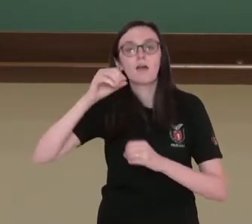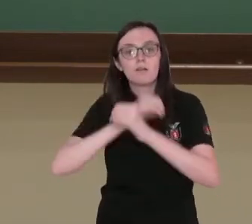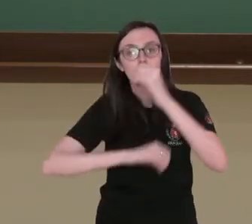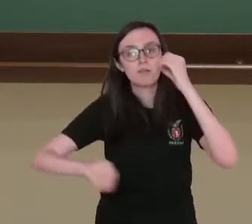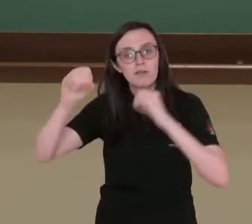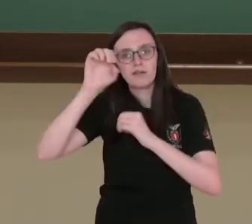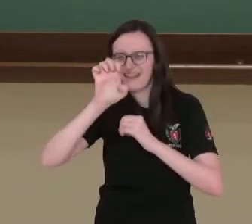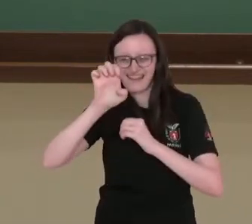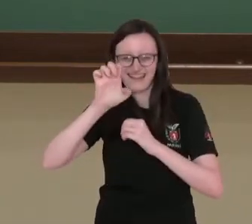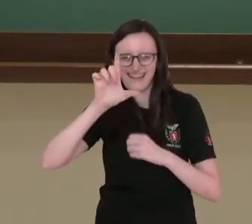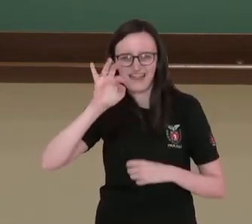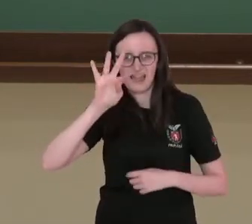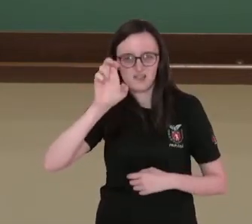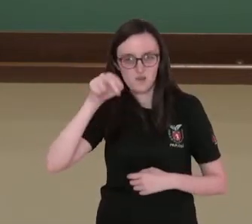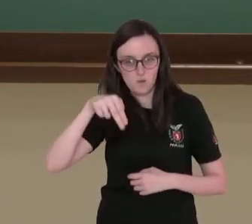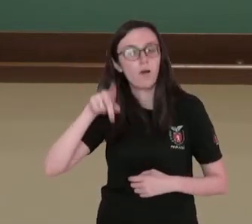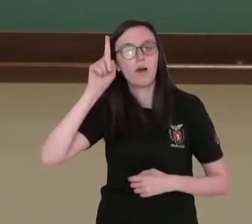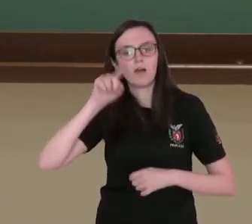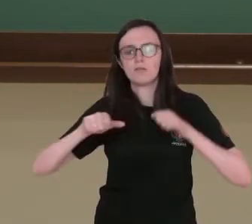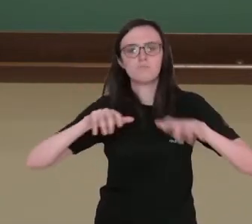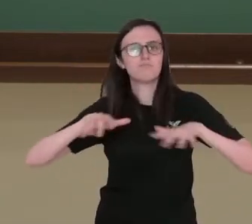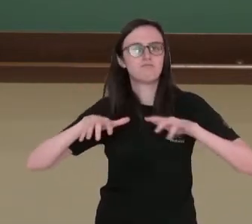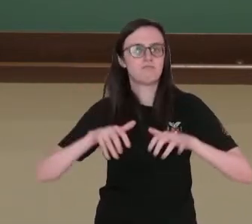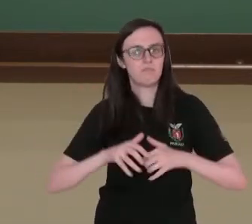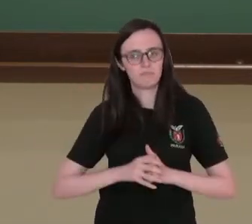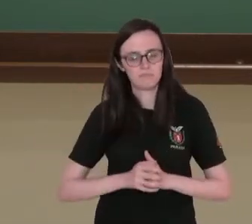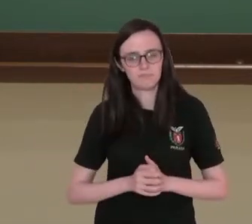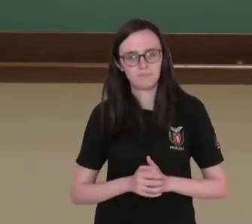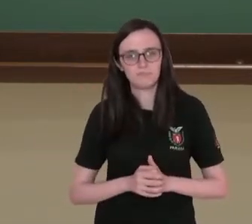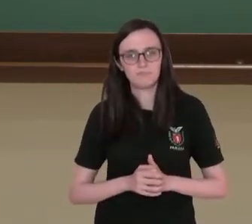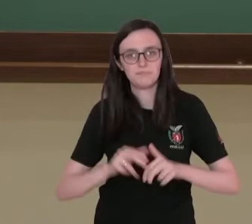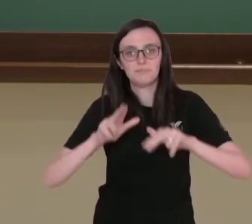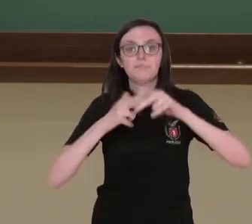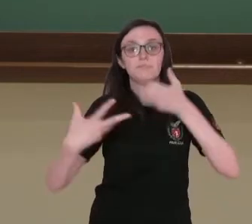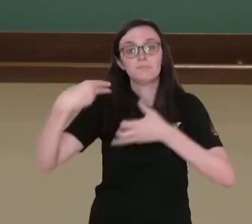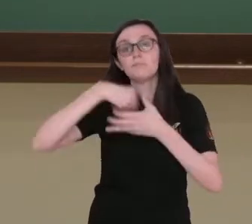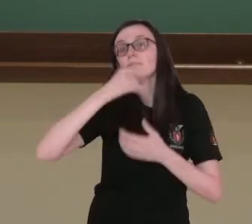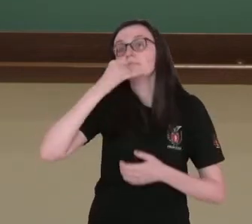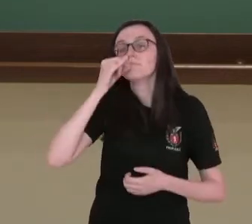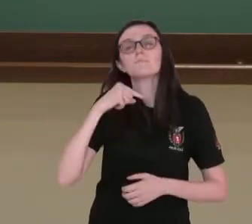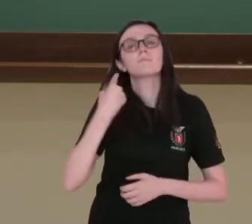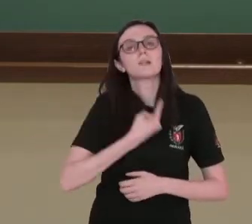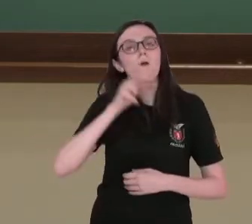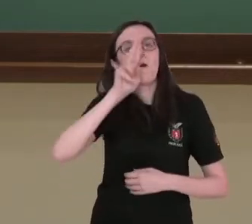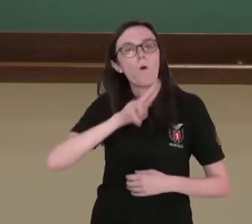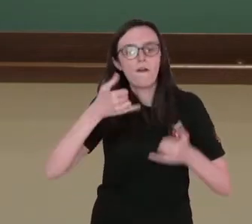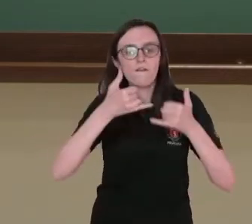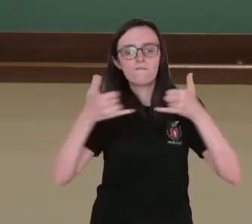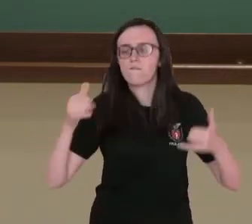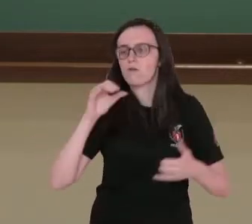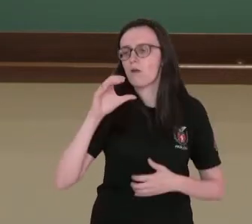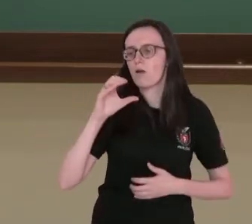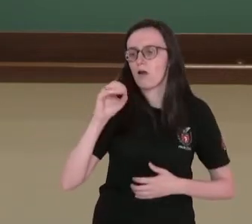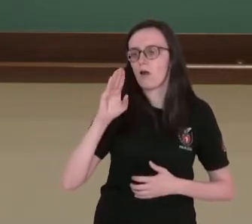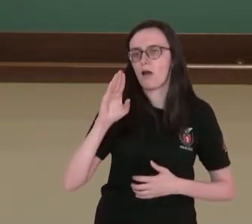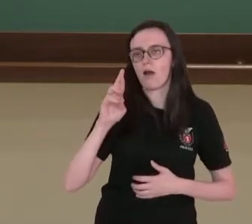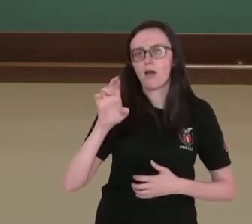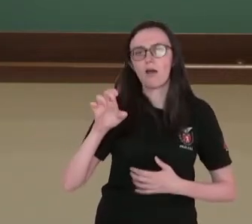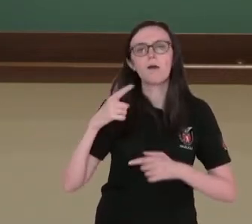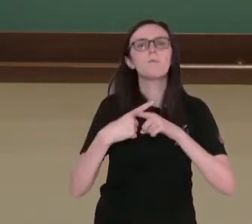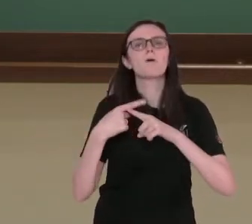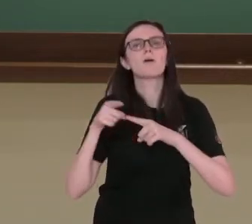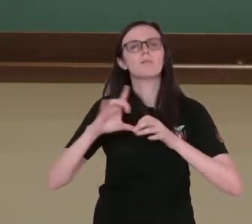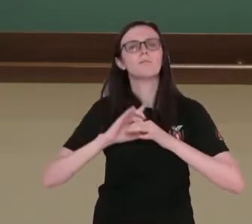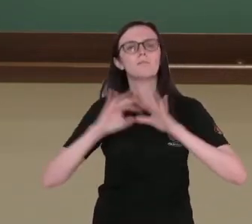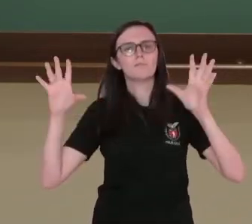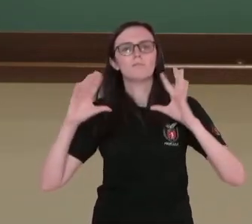que dentro da eletricidade, nós usamos os condutores, os fios de cobre, porque esses condutores eles